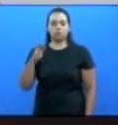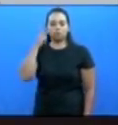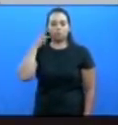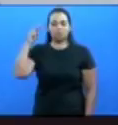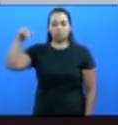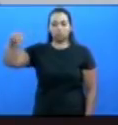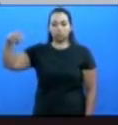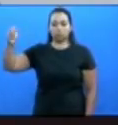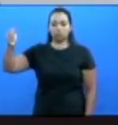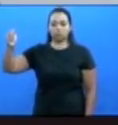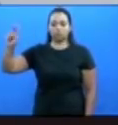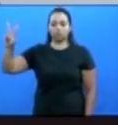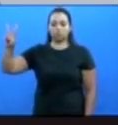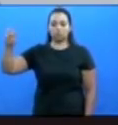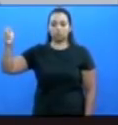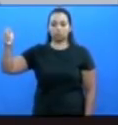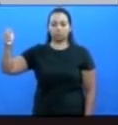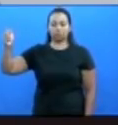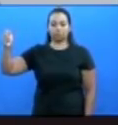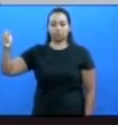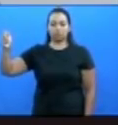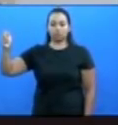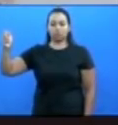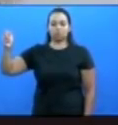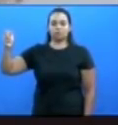doutor Nava pediu a verificação de votação...